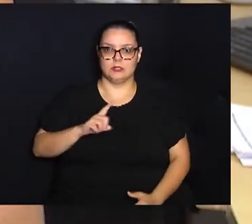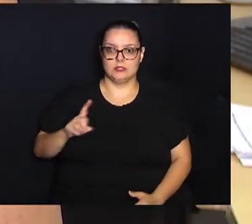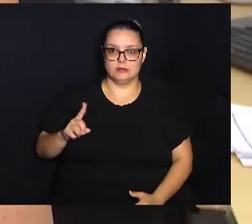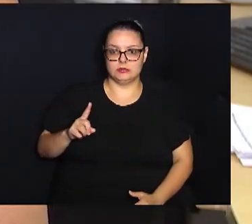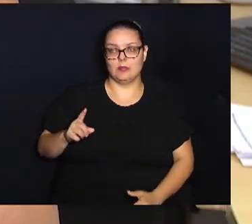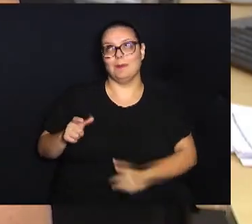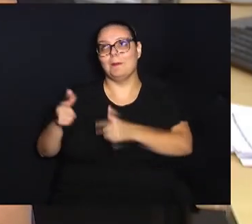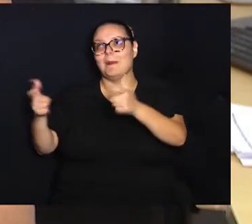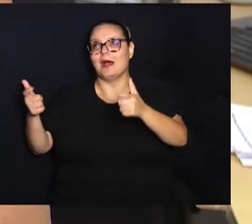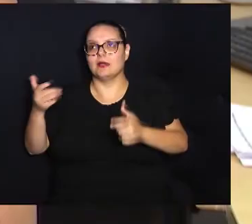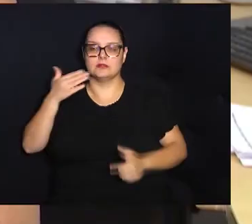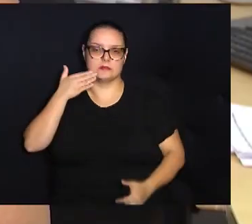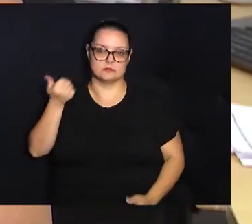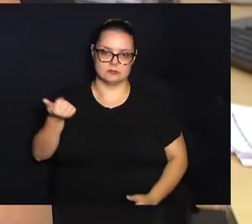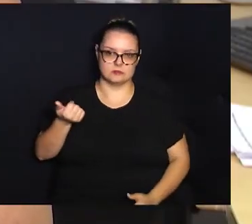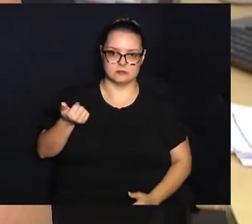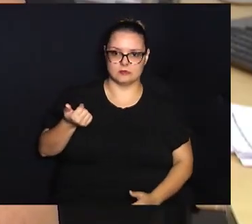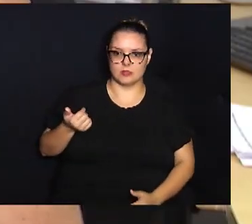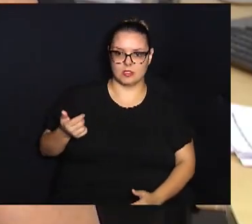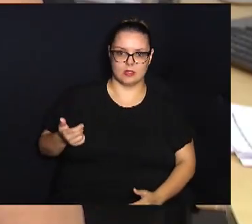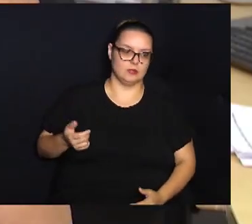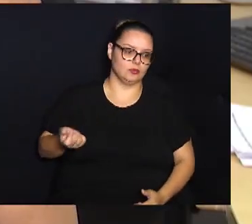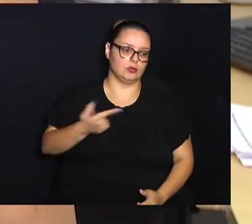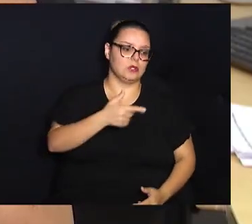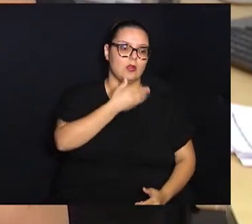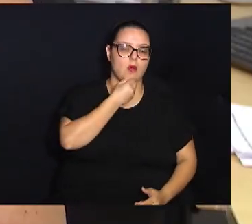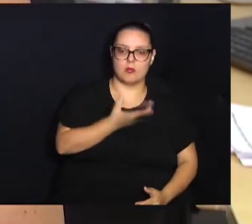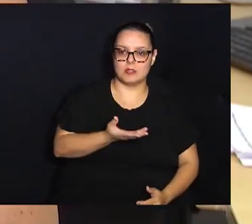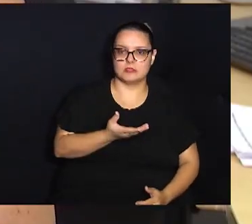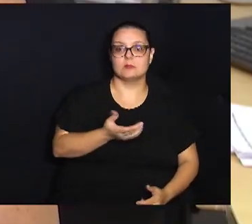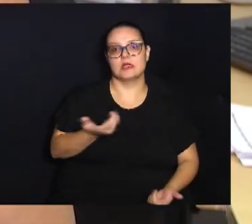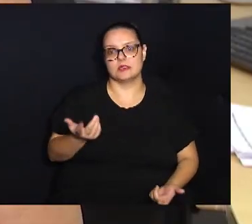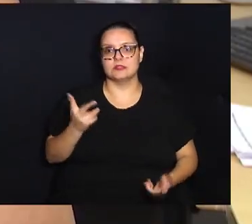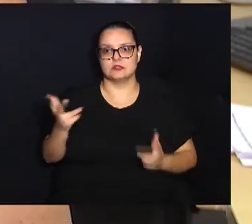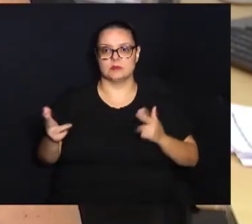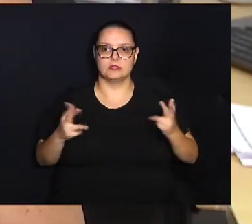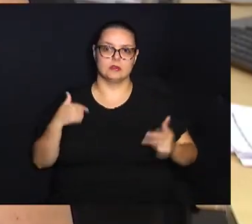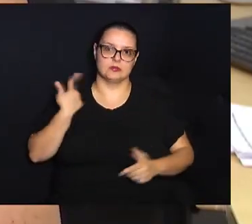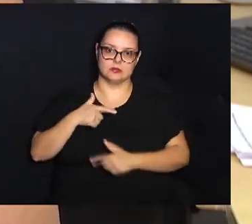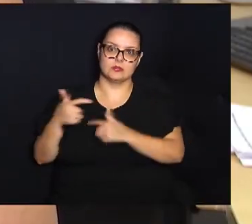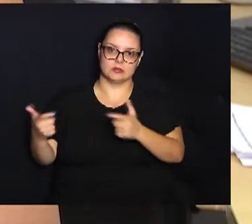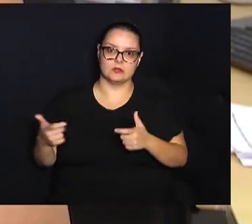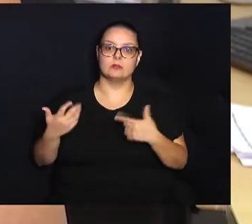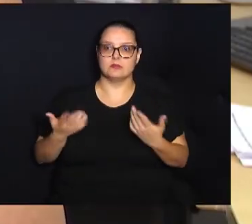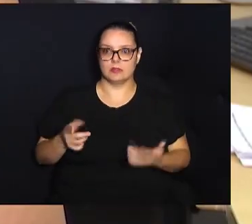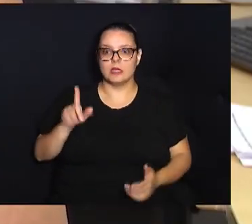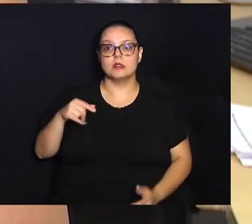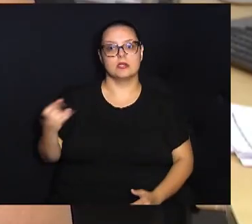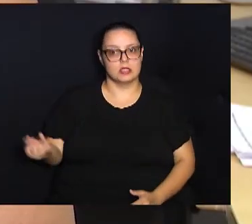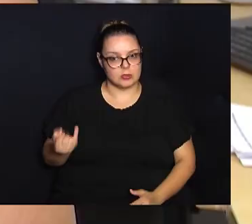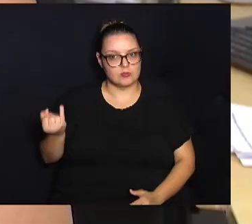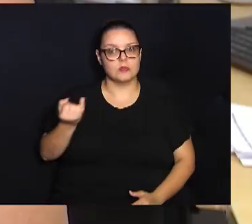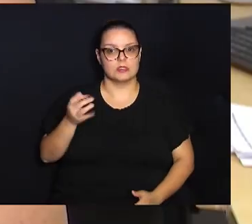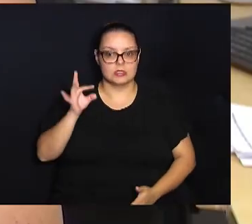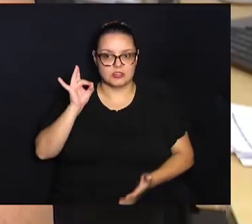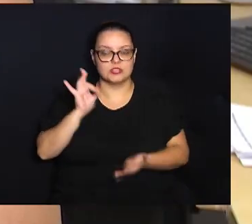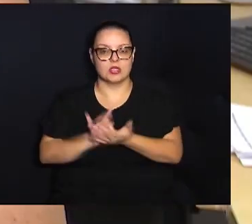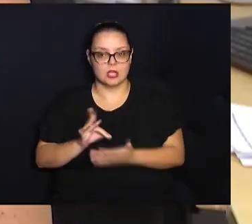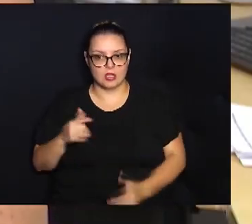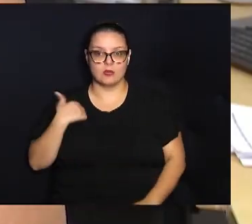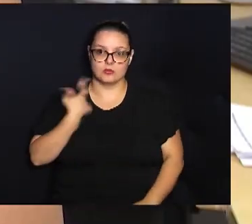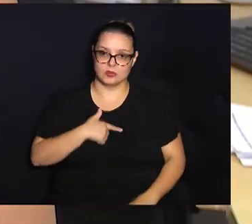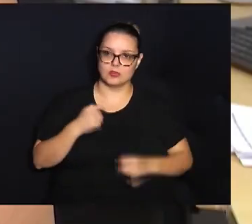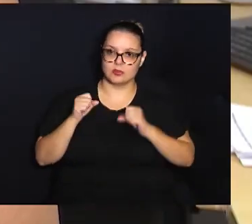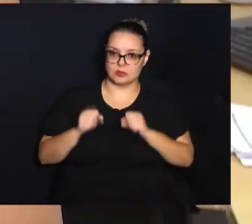homens, mas pelo menos tivesse uma coisa quase que igual, já que nós somos a maioria. Mas seria muito interessante mesmo a gente